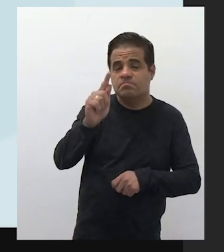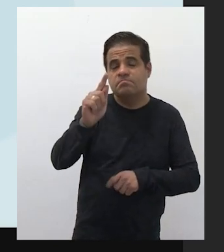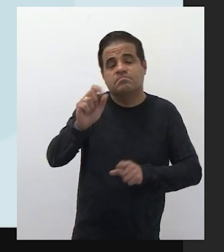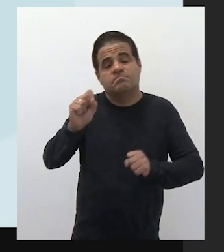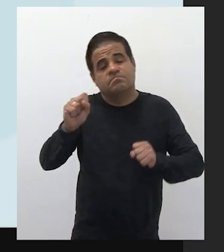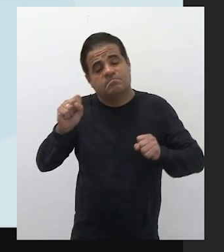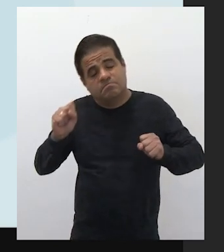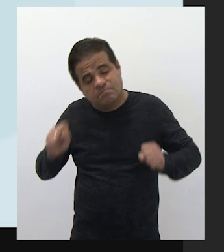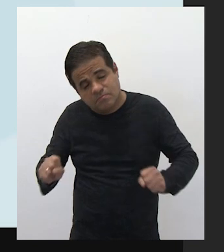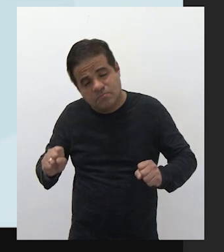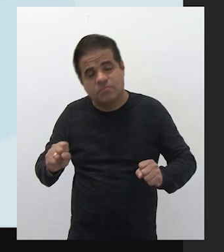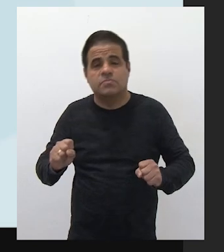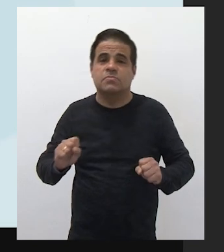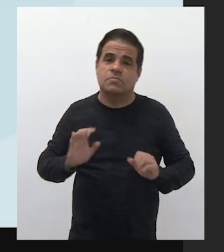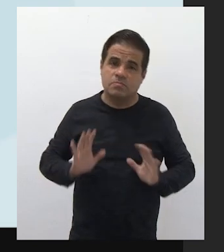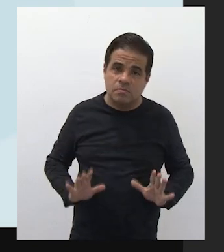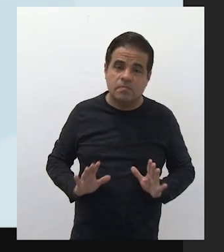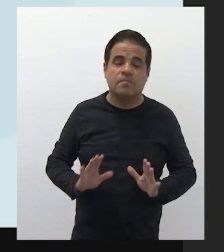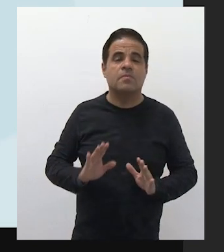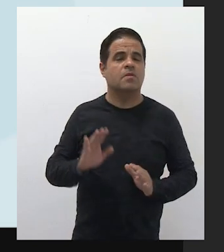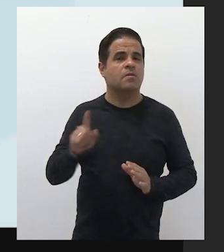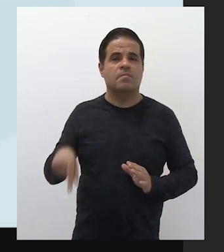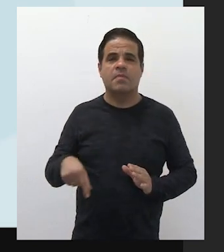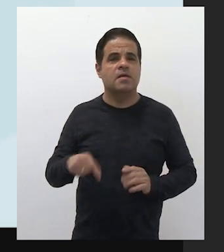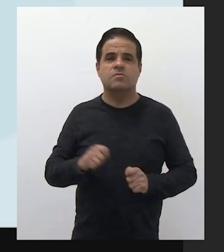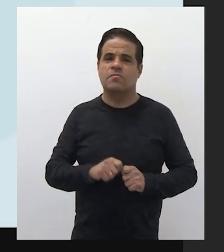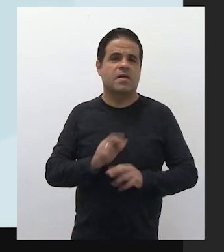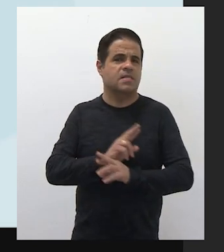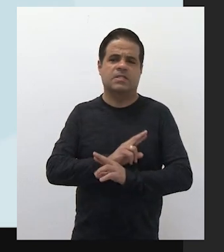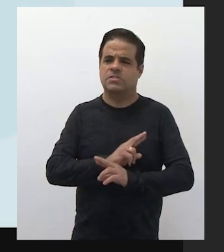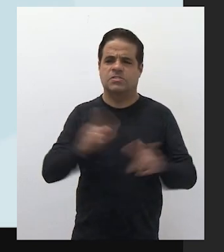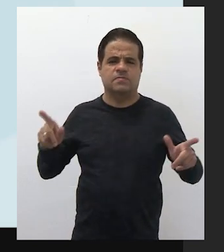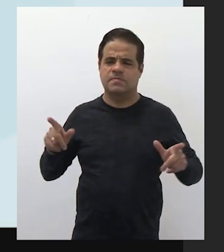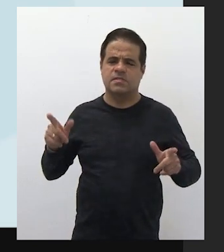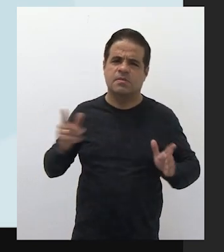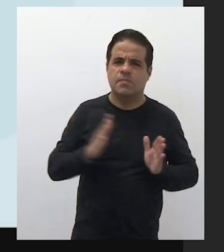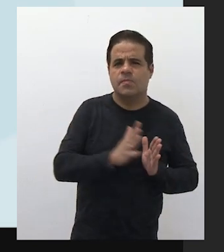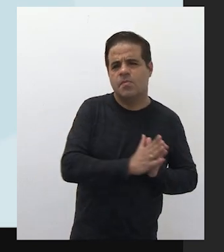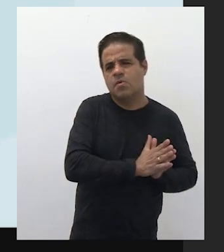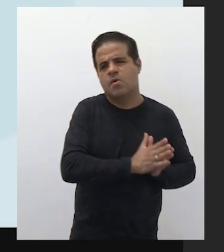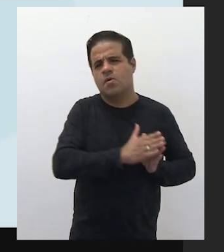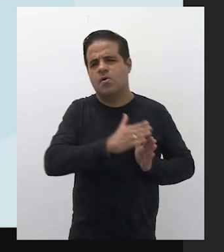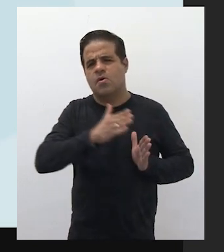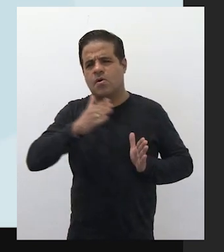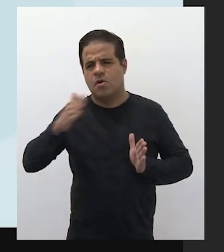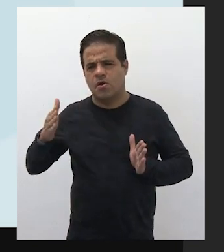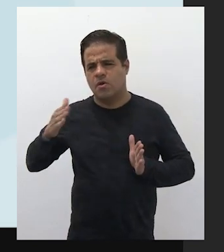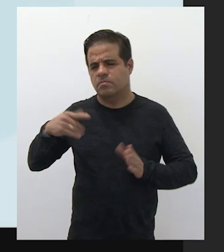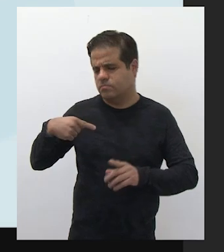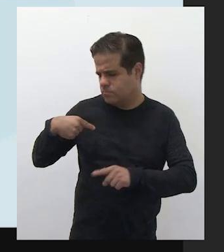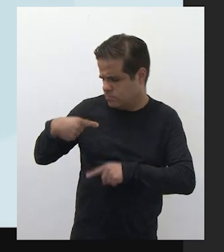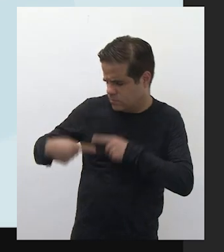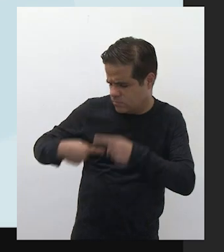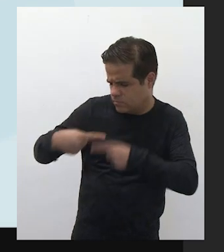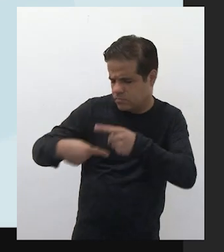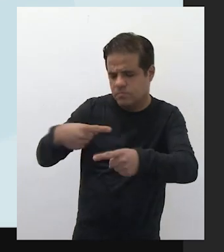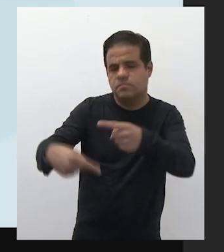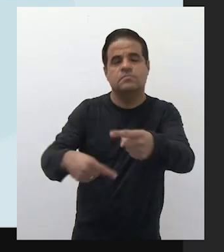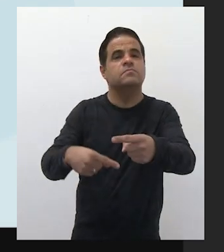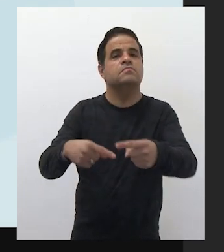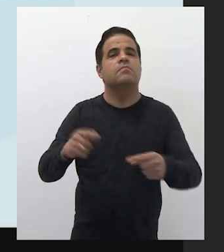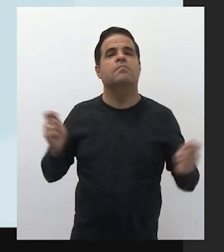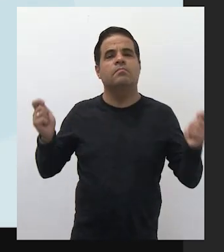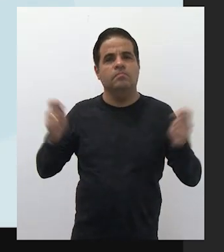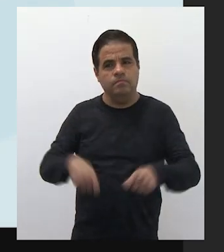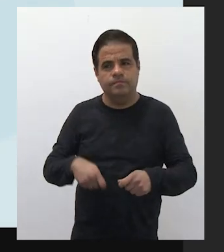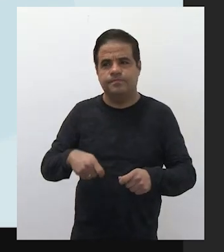por um tempo. Mas isso não faz a diferença a longo prazo entre as gerações. Porque pode vir